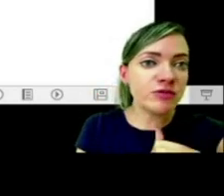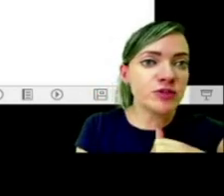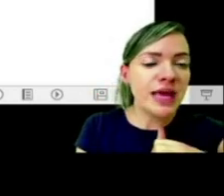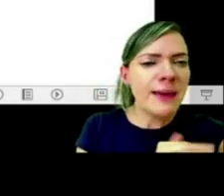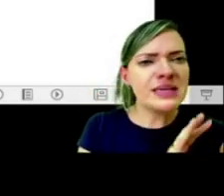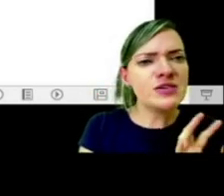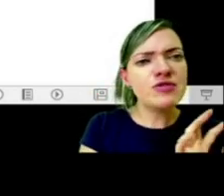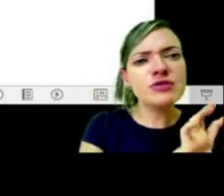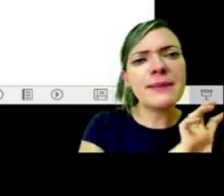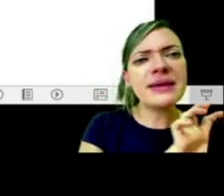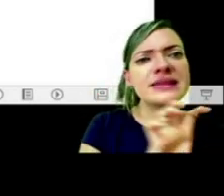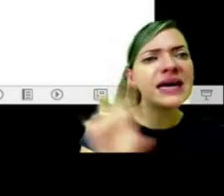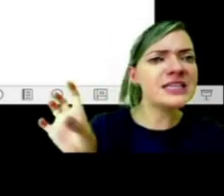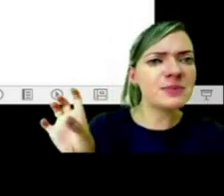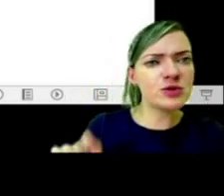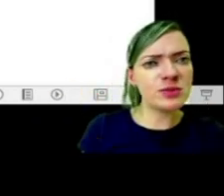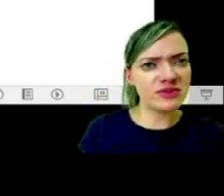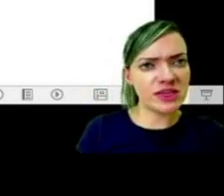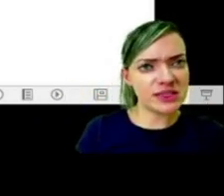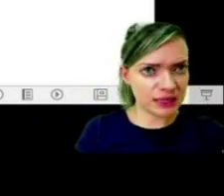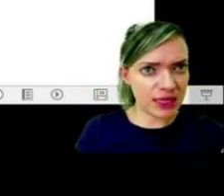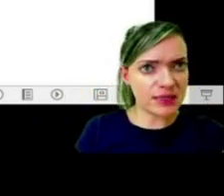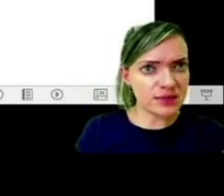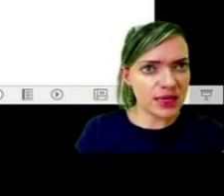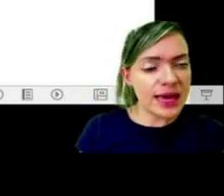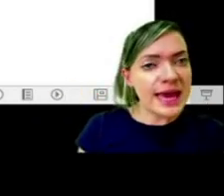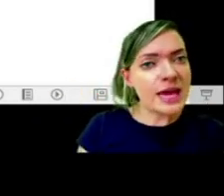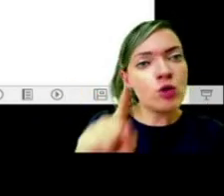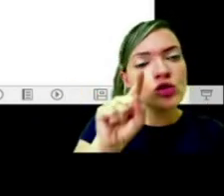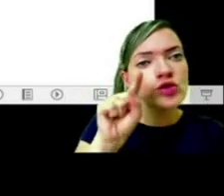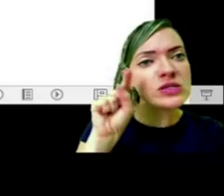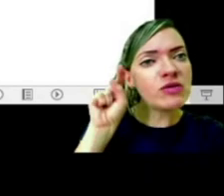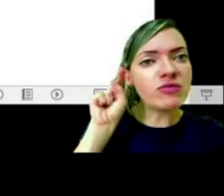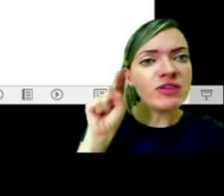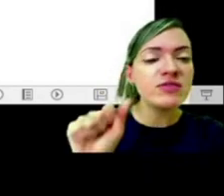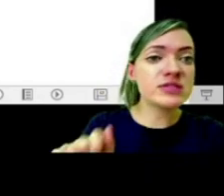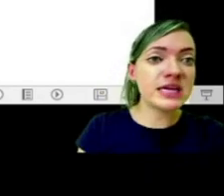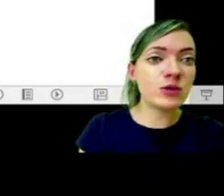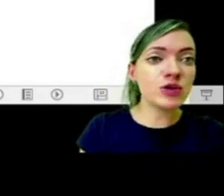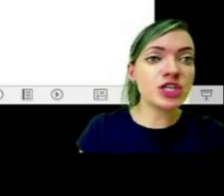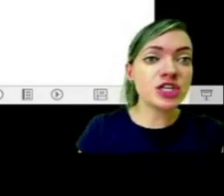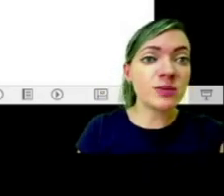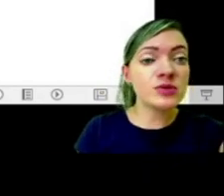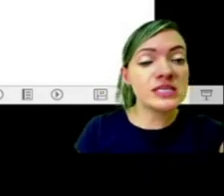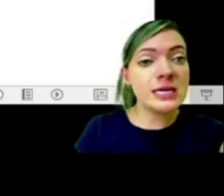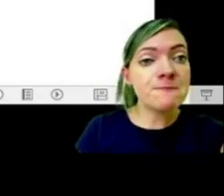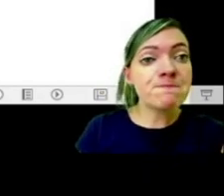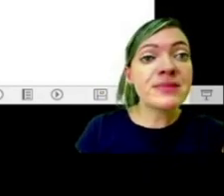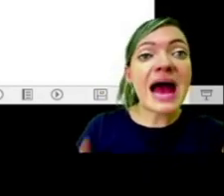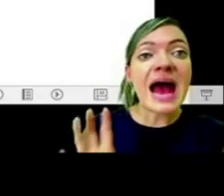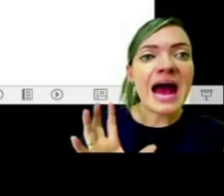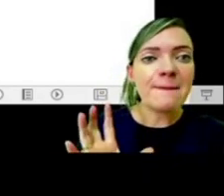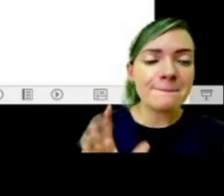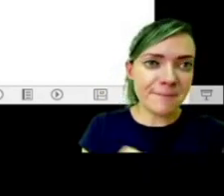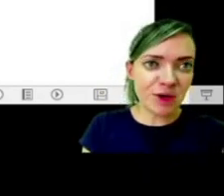são vivos, mas são fundamentais para a sobrevivência deles. Recursos não vivos na ecologia